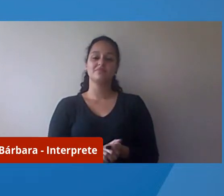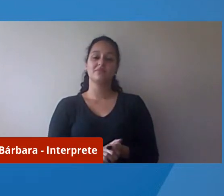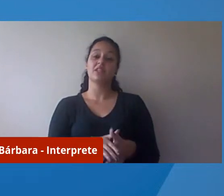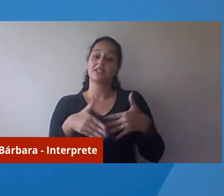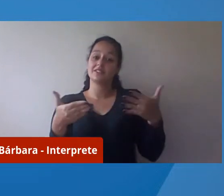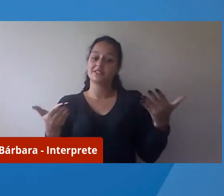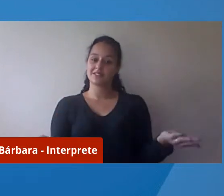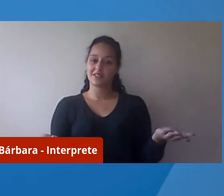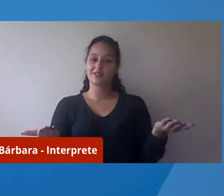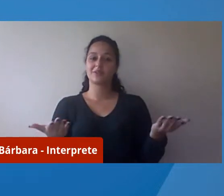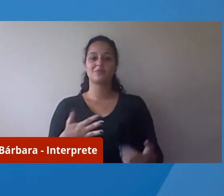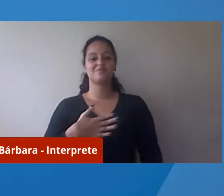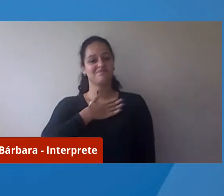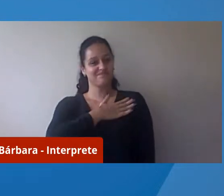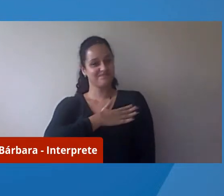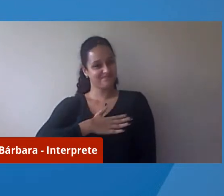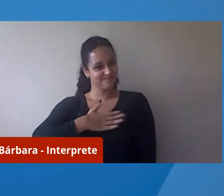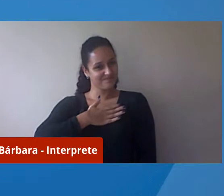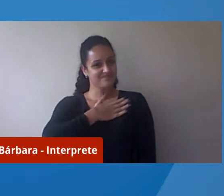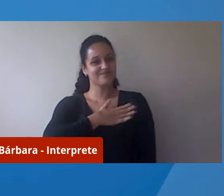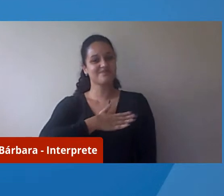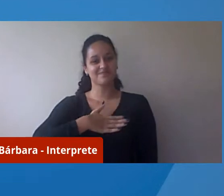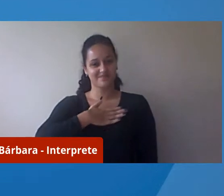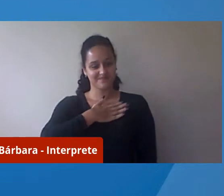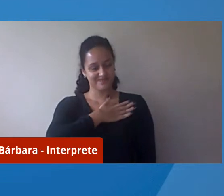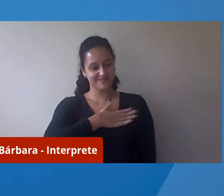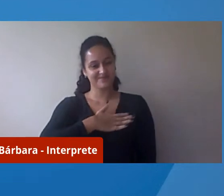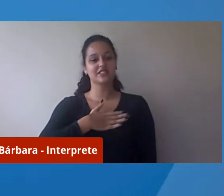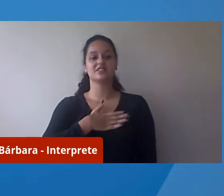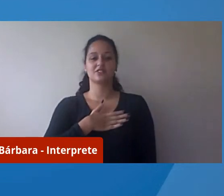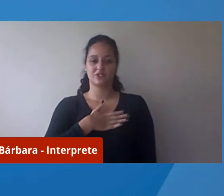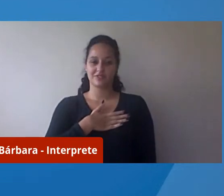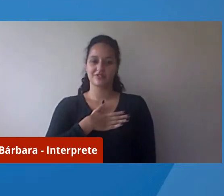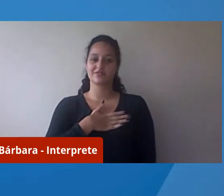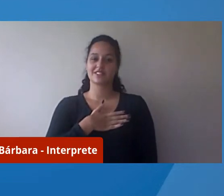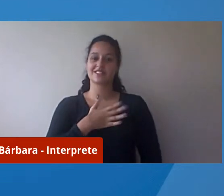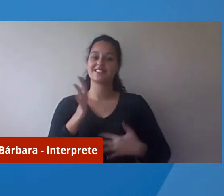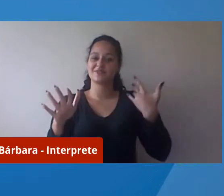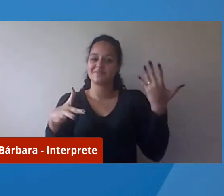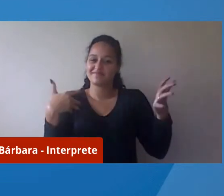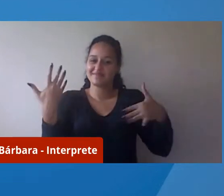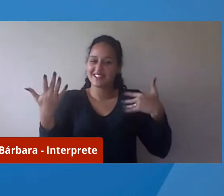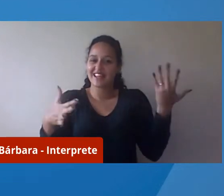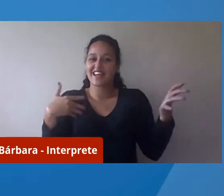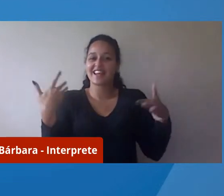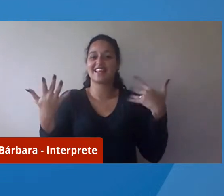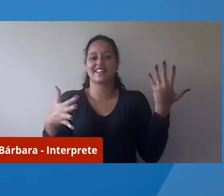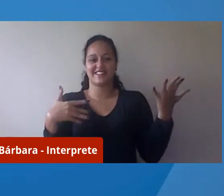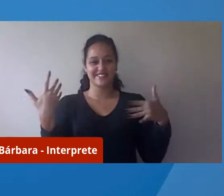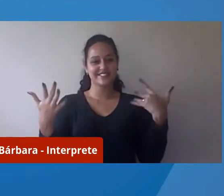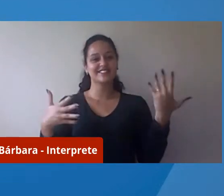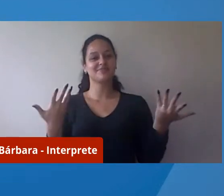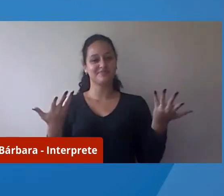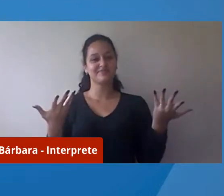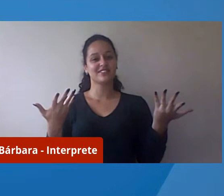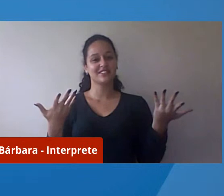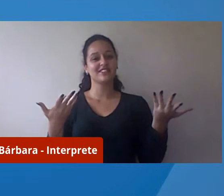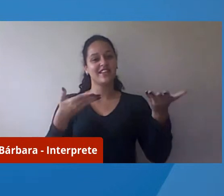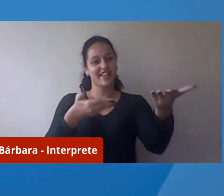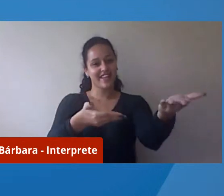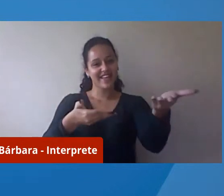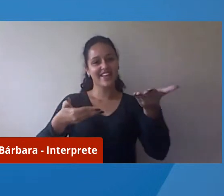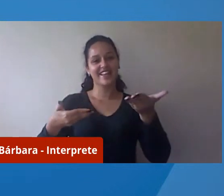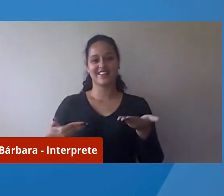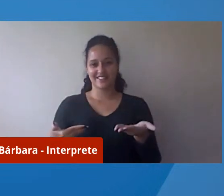muita satisfação, com muita alegria que nós recebemos